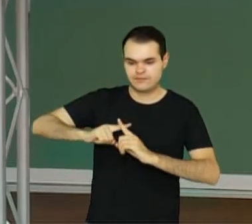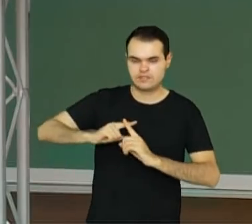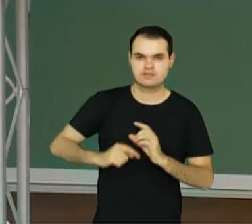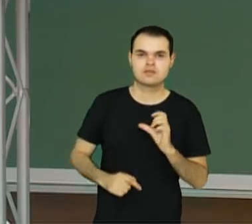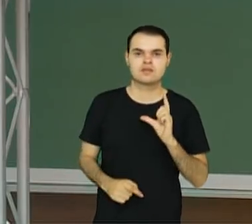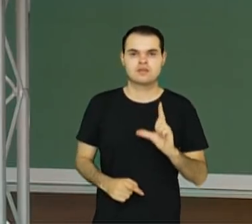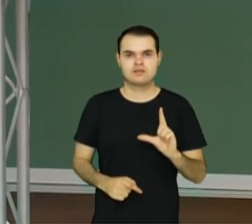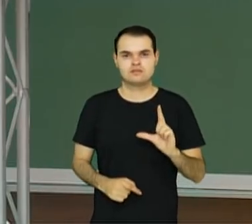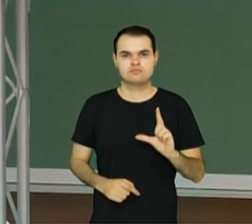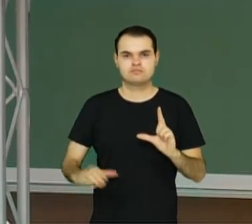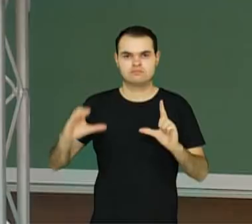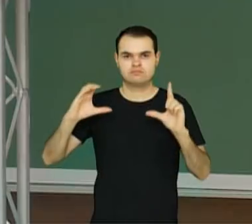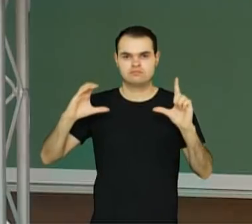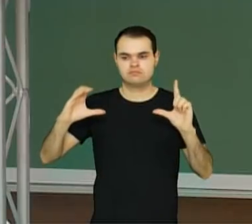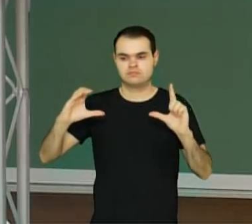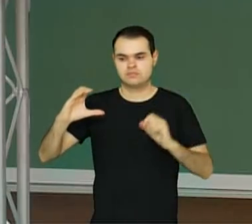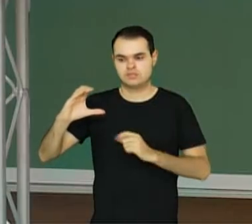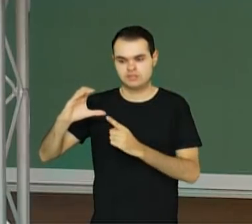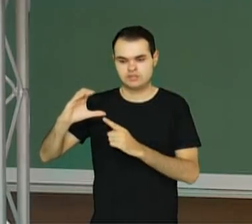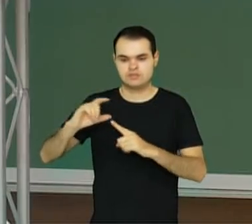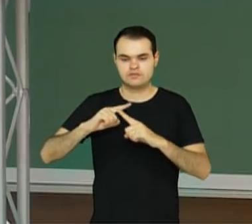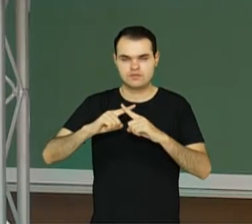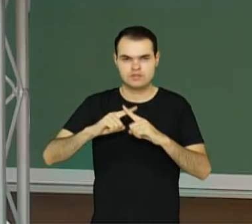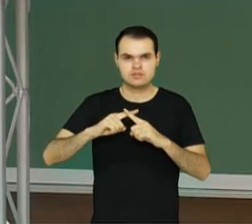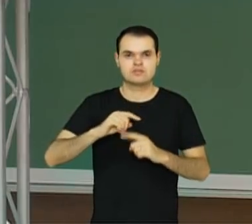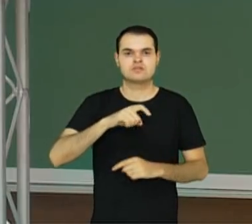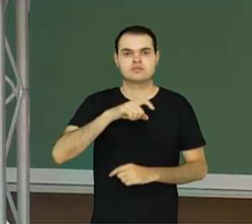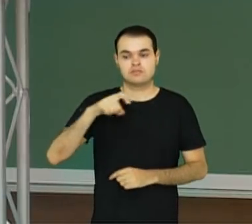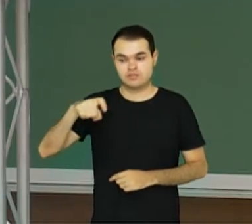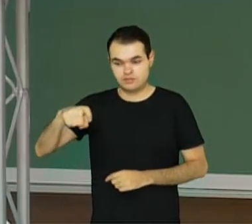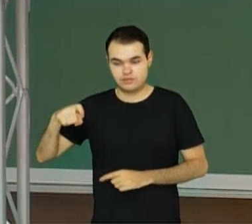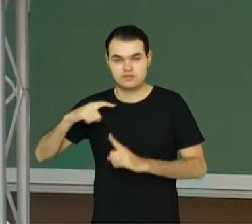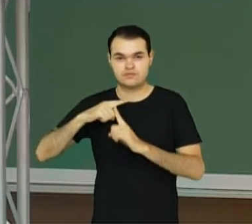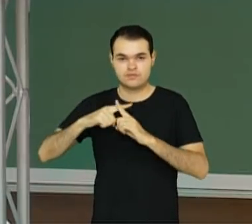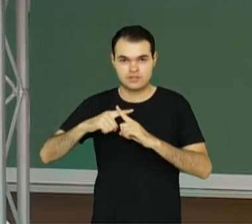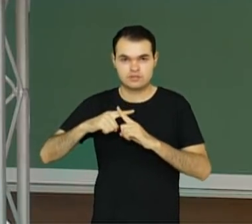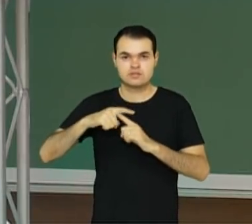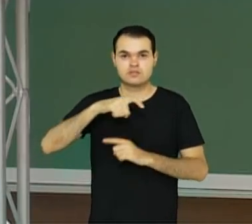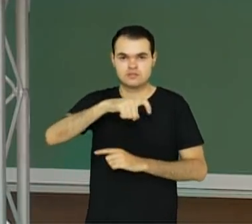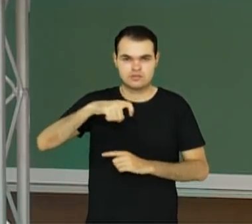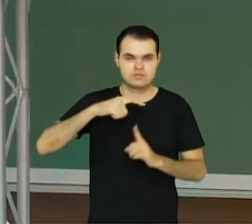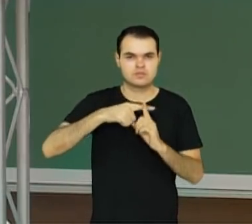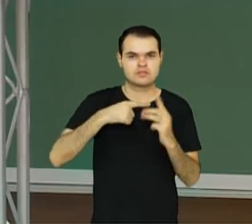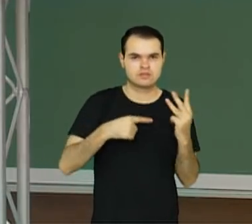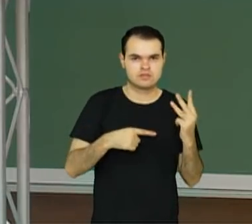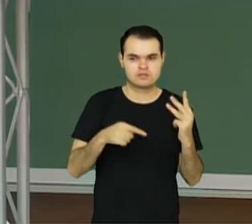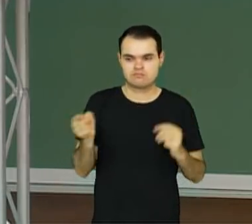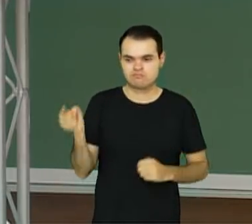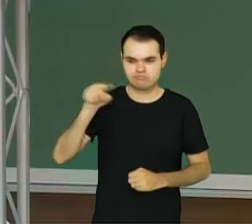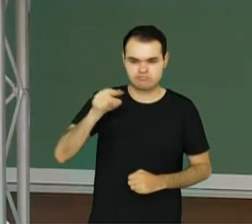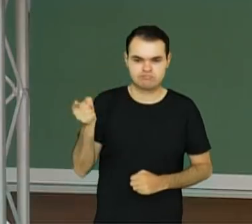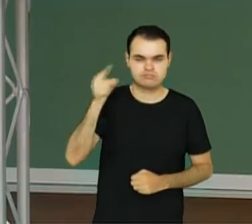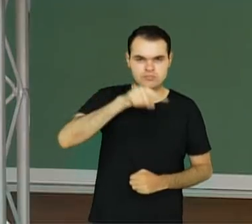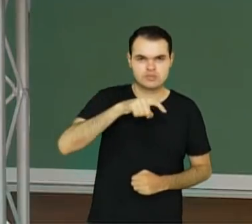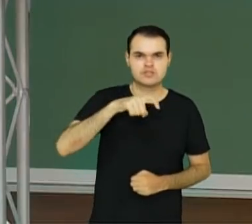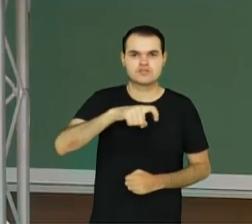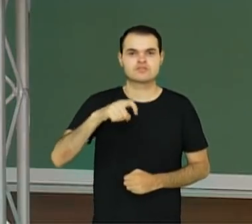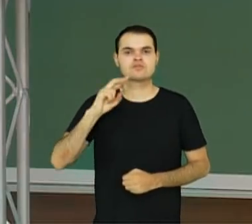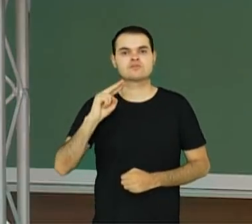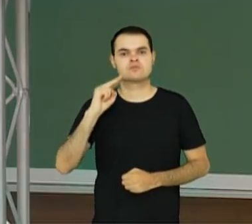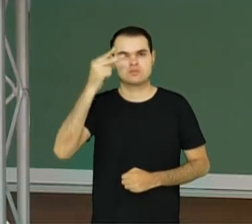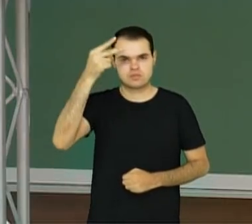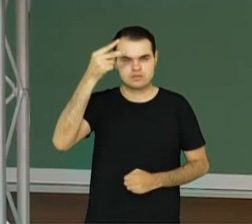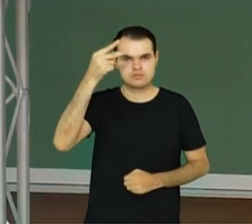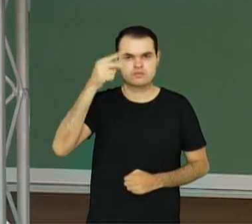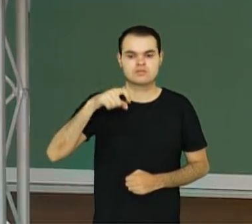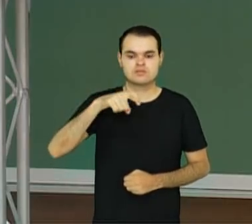Então vai ficar x vezes x mais 3. Distributiva, x vezes x é x ao quadrado,